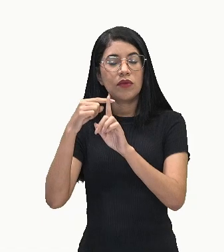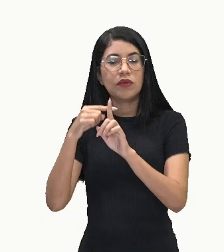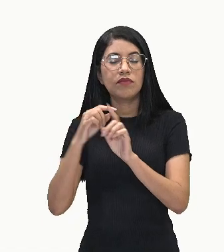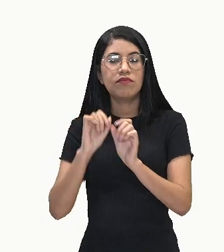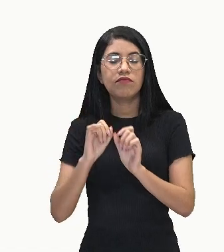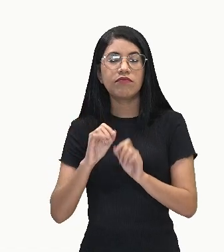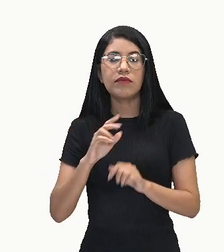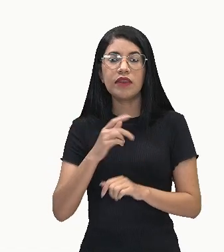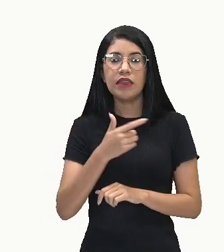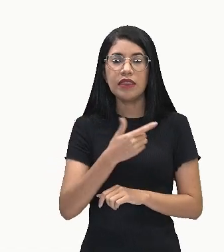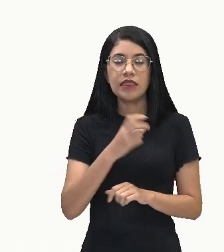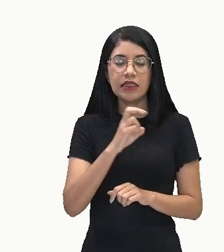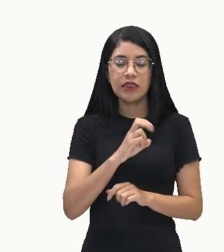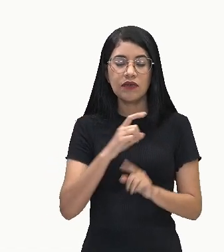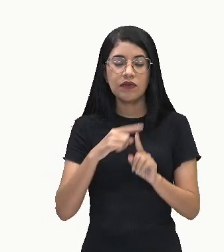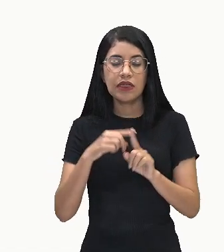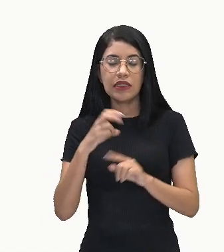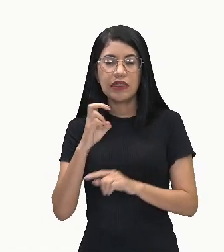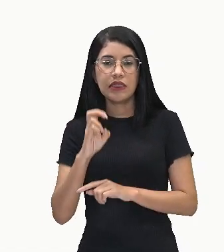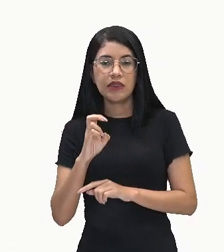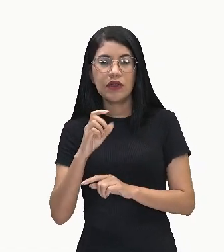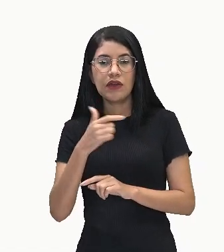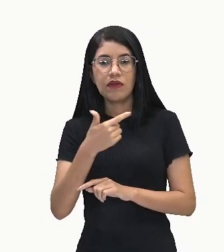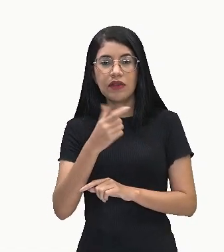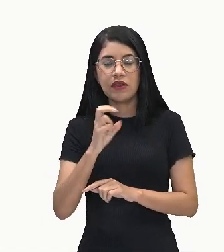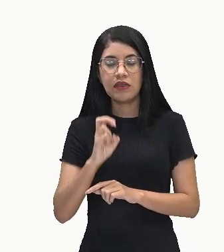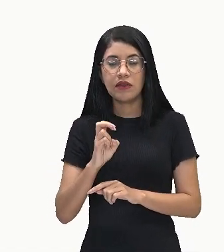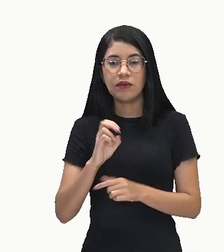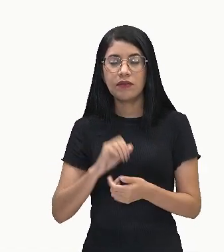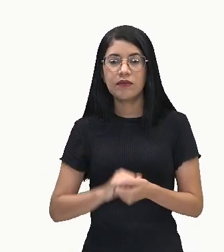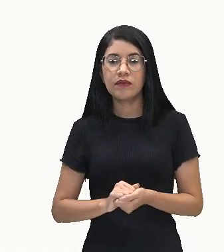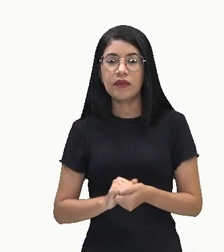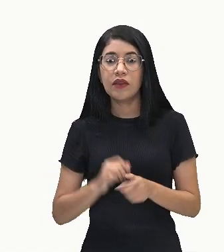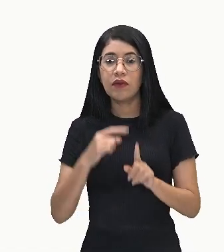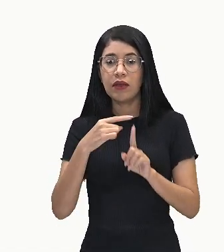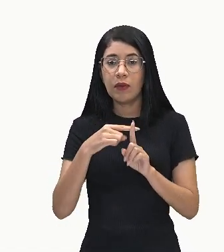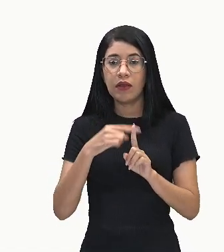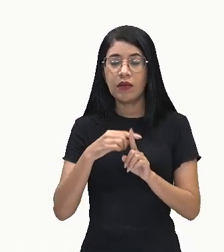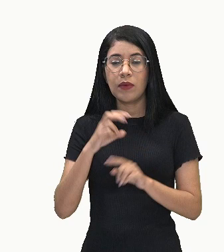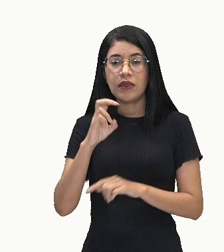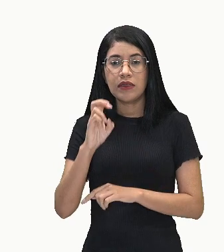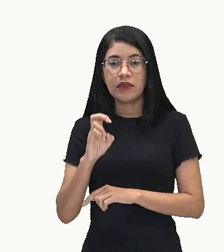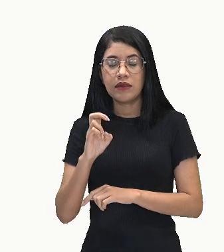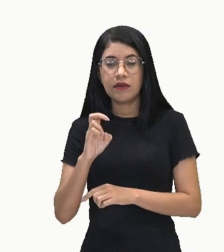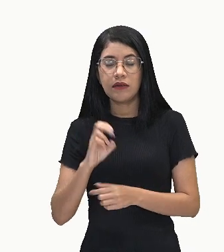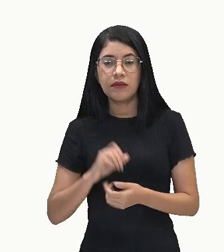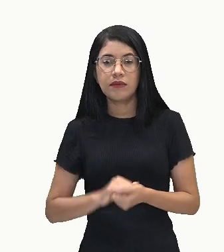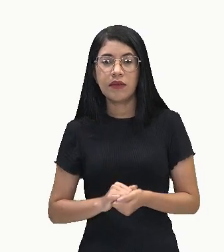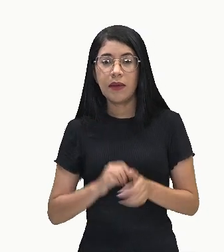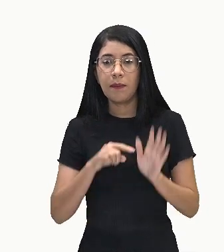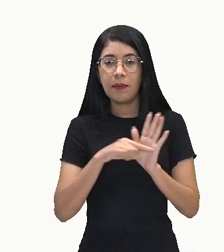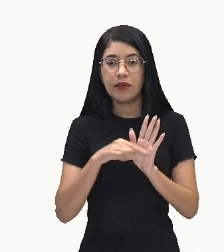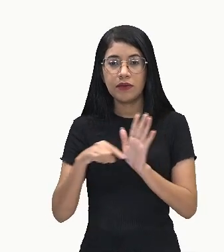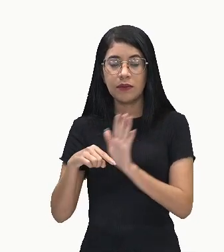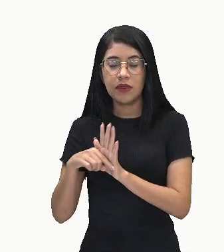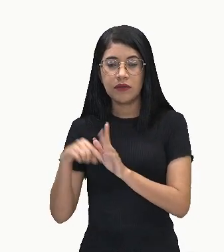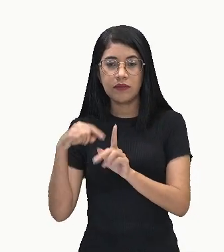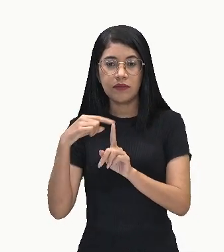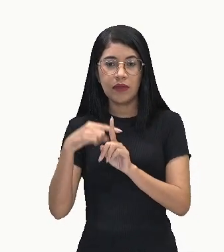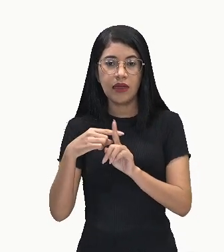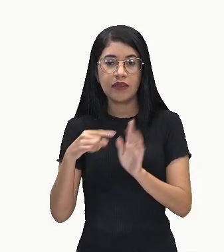25. Se é menos, inverte o sinal que está dentro, o 5 vai sair positivo. Menos quem?